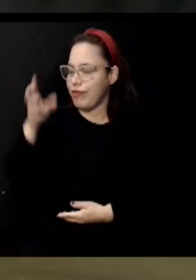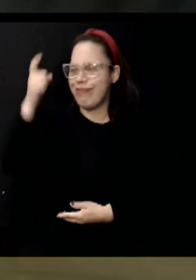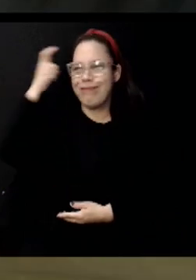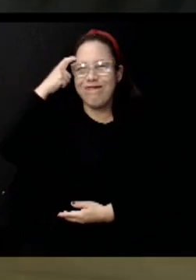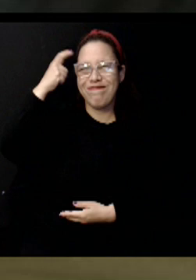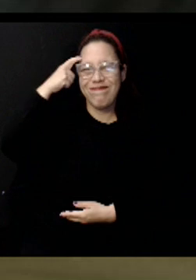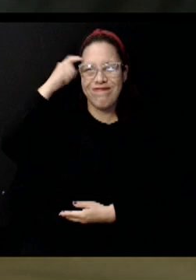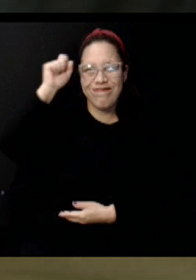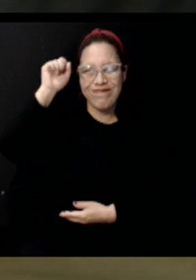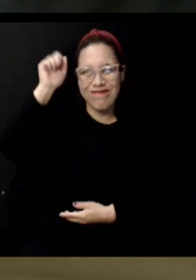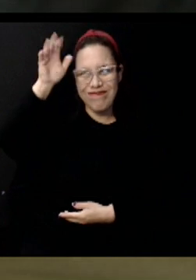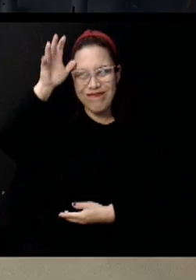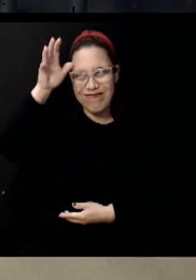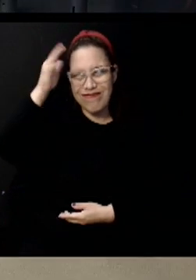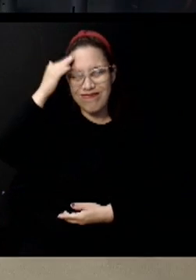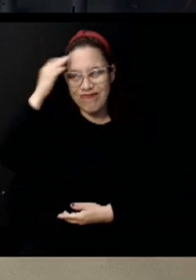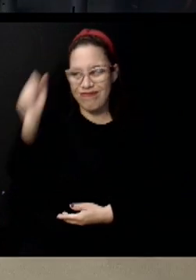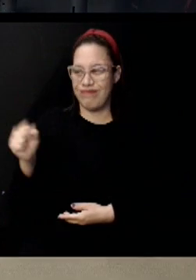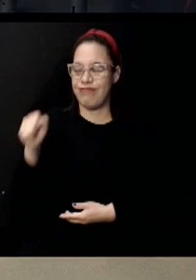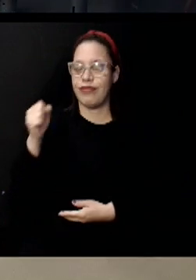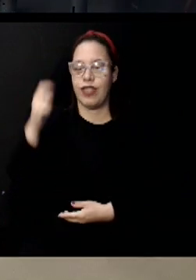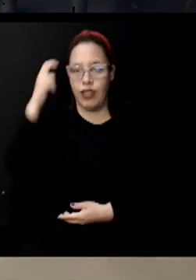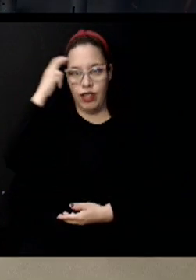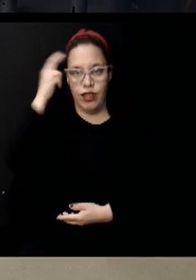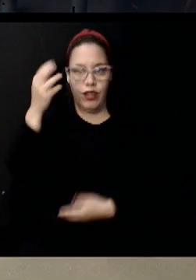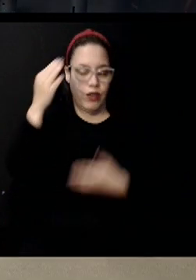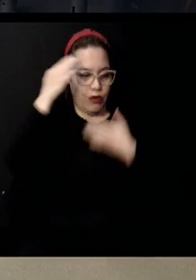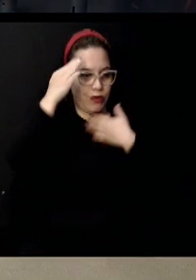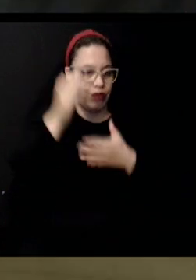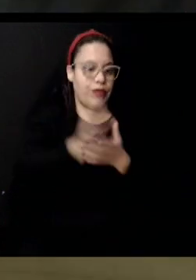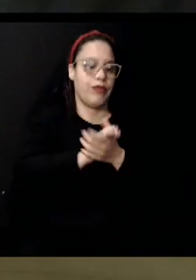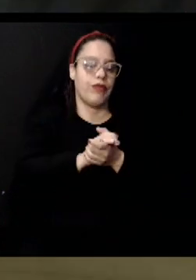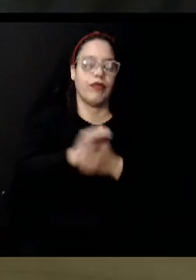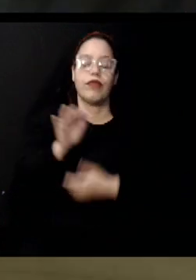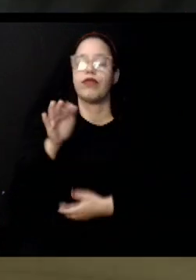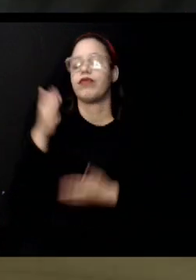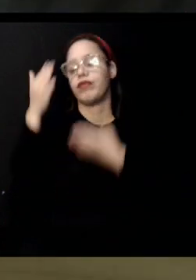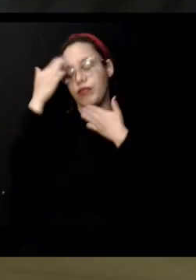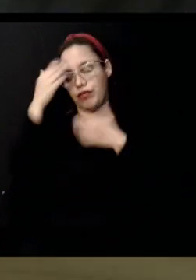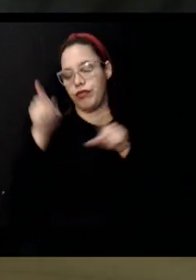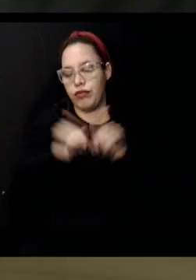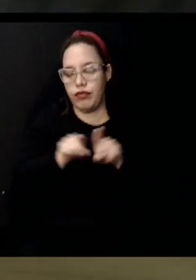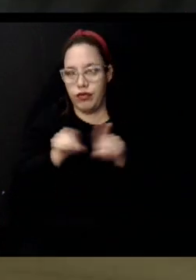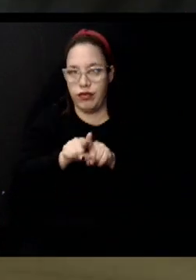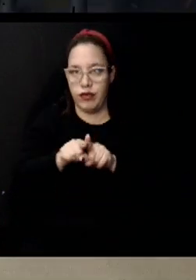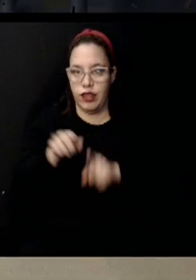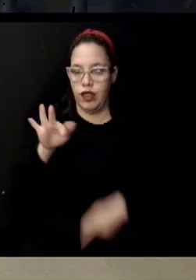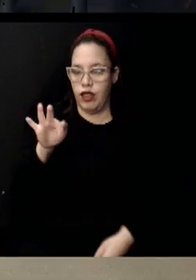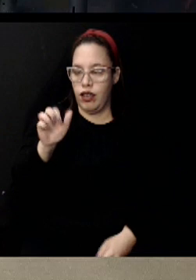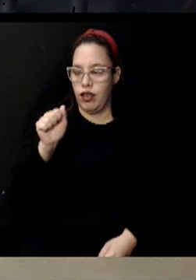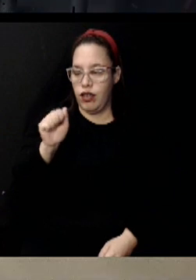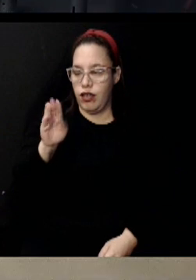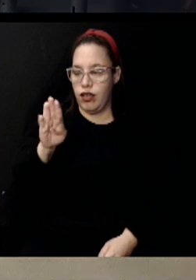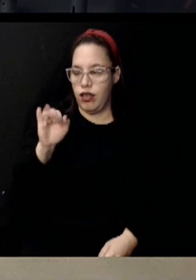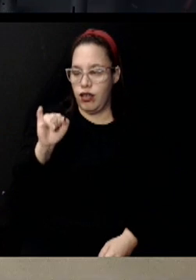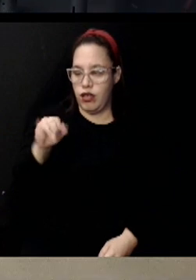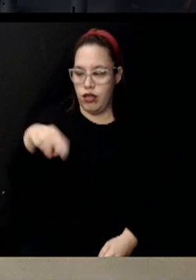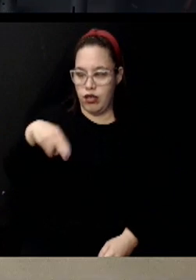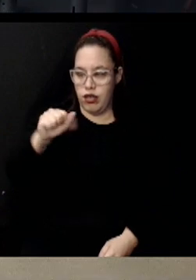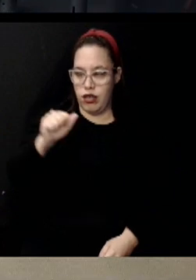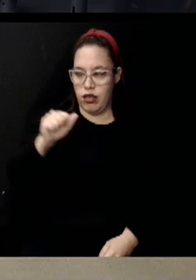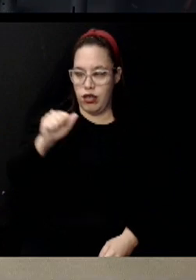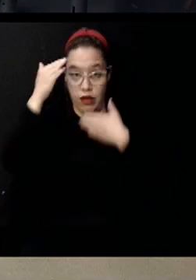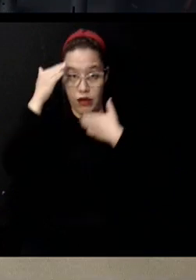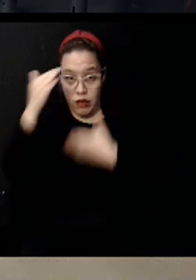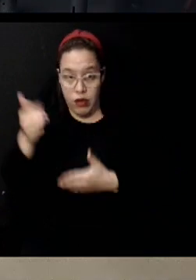suas obrigada, colocações, muito muito obrigada. obrigada, viu, obrigada Obrigada, mesmo. E a gente obrigada. agradece também a Fabiana Luz, que está com a gente, Obrigada. obrigada, viu, vocês